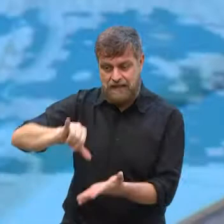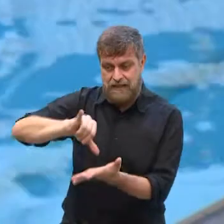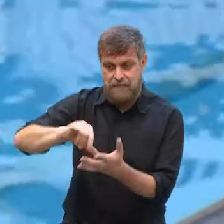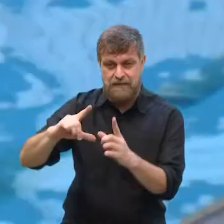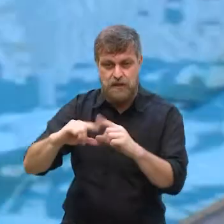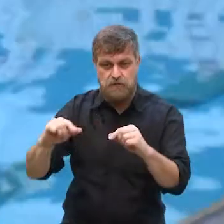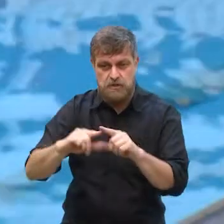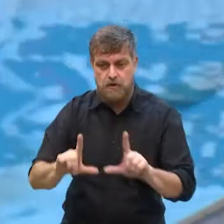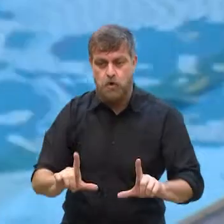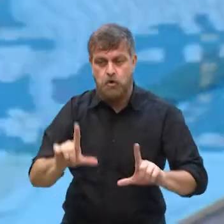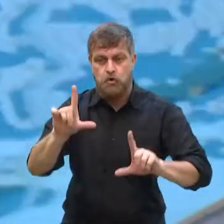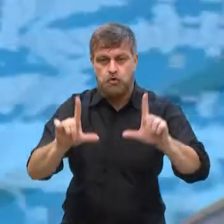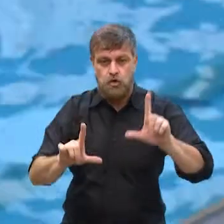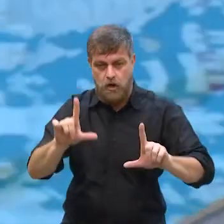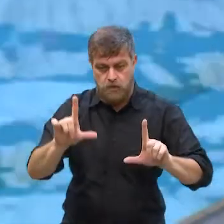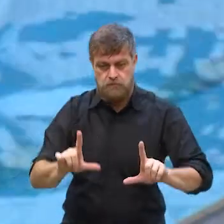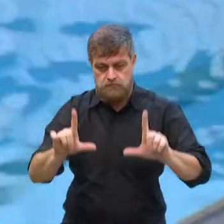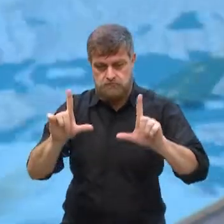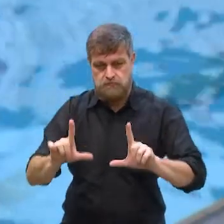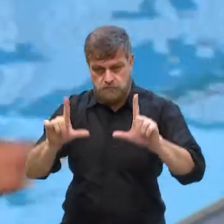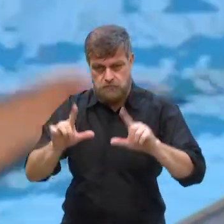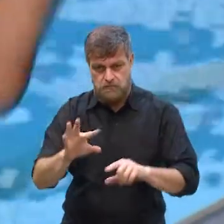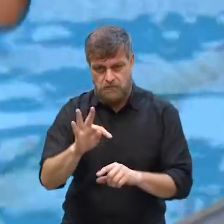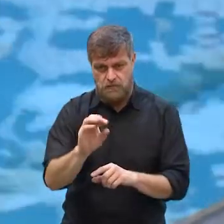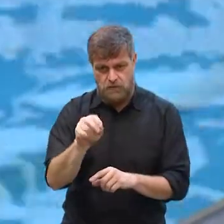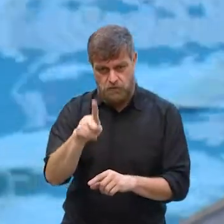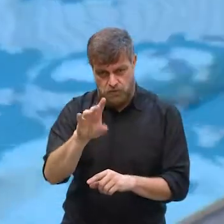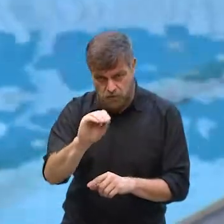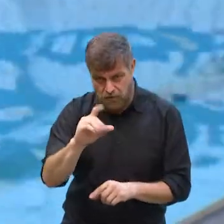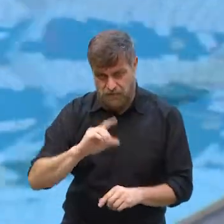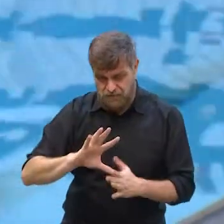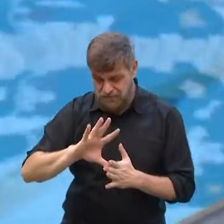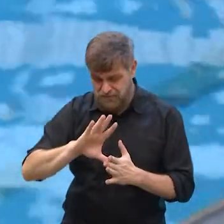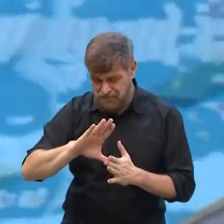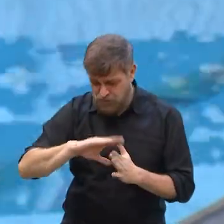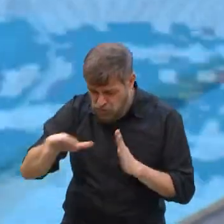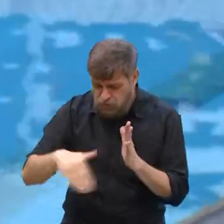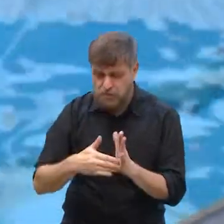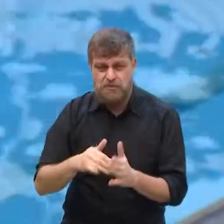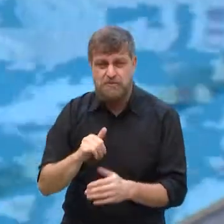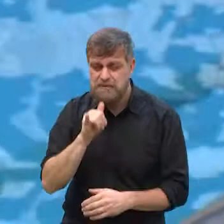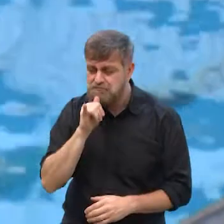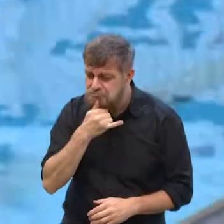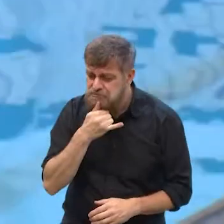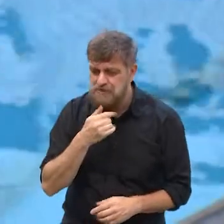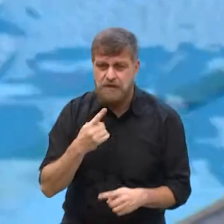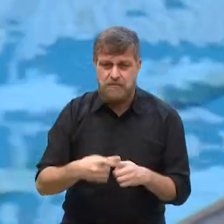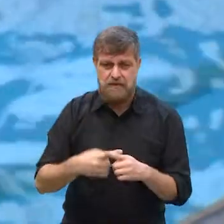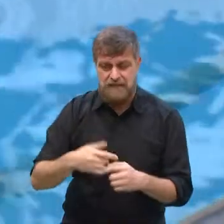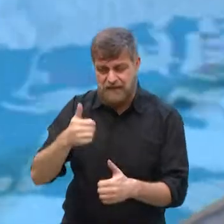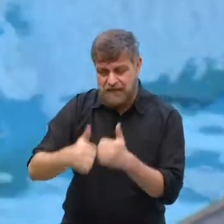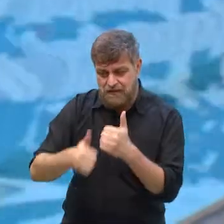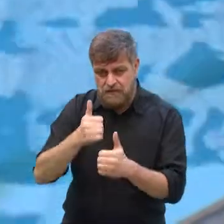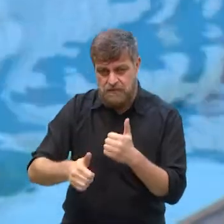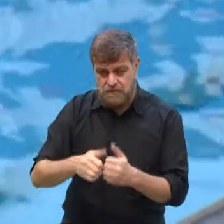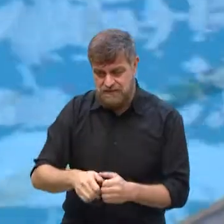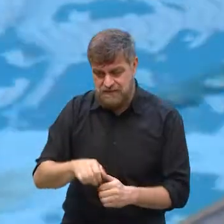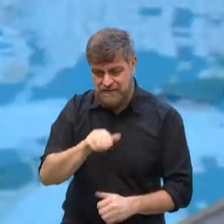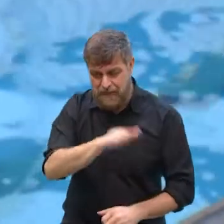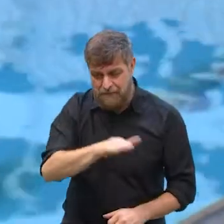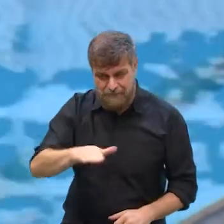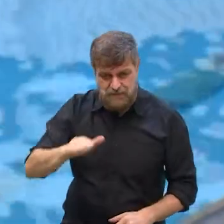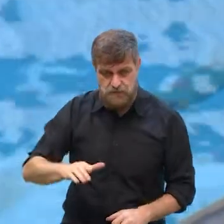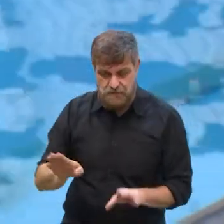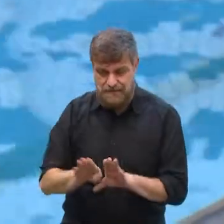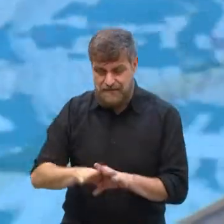fica muito triste com toda essa mudança acontecendo, com tudo isso que eu estou te falando aqui, que essa ferramenta esporte proporcionou na vida de muitos, não